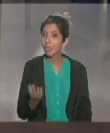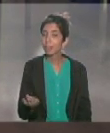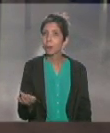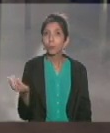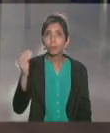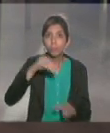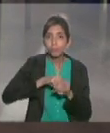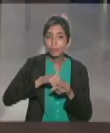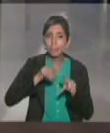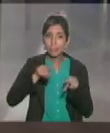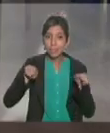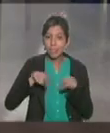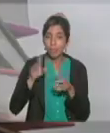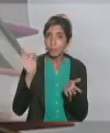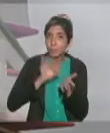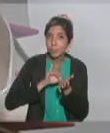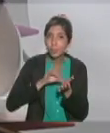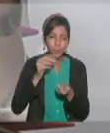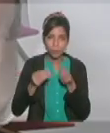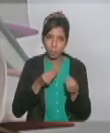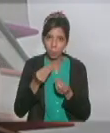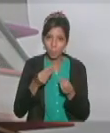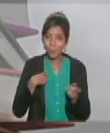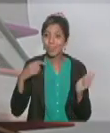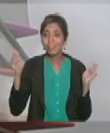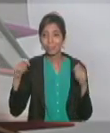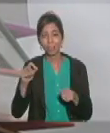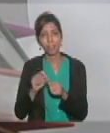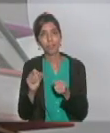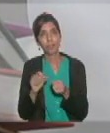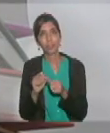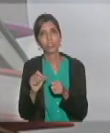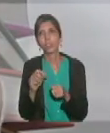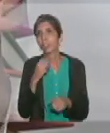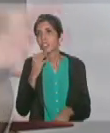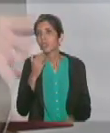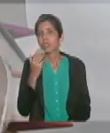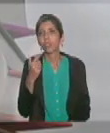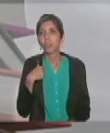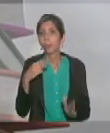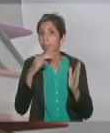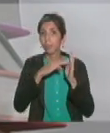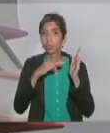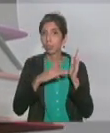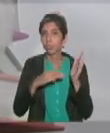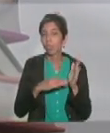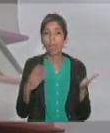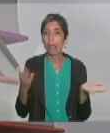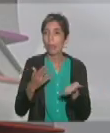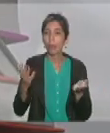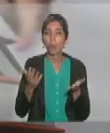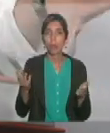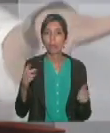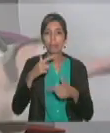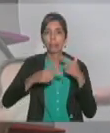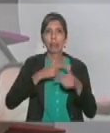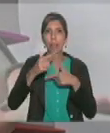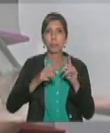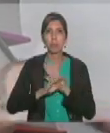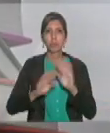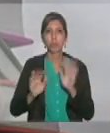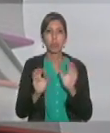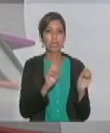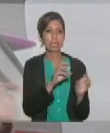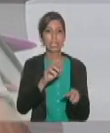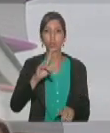sua sala de aula, dos seus alunos e o que você vai poder fazer realmente ali. Porque não adianta você pegar uma metodologia inteira, não, agora a gente só trabalha